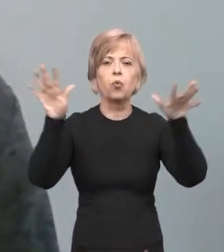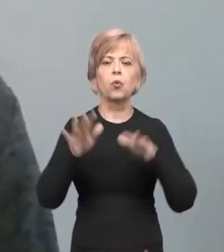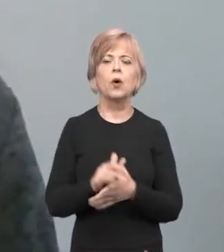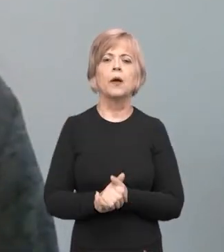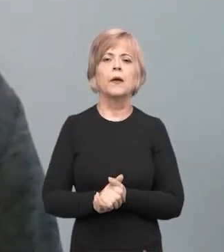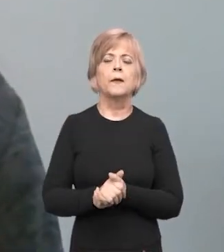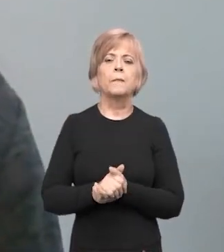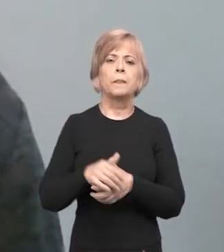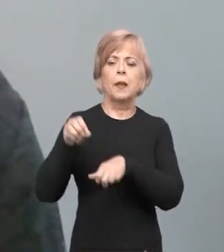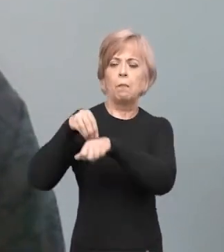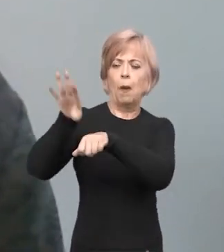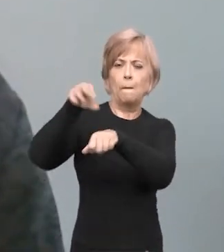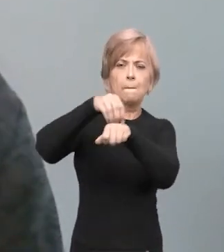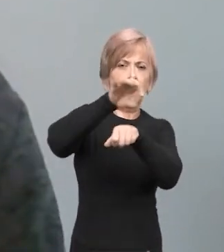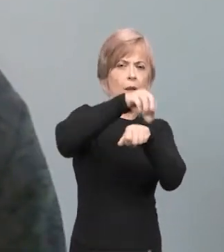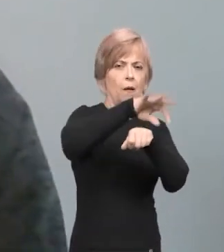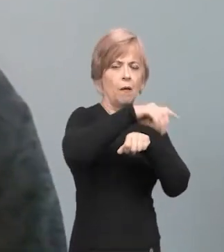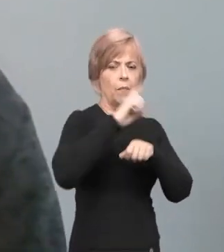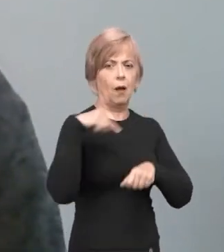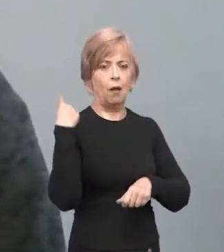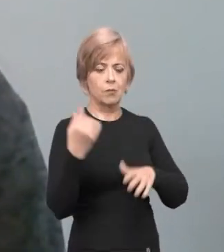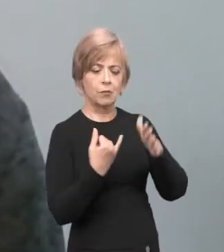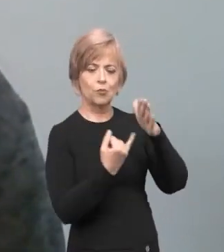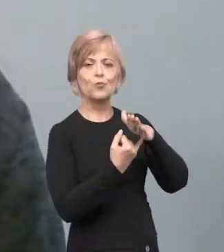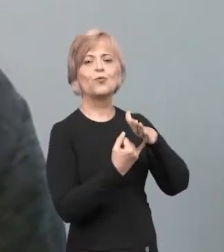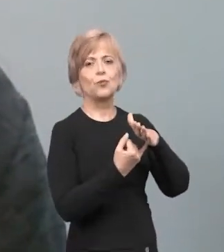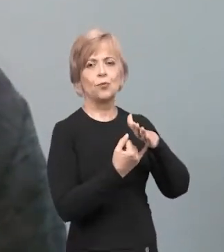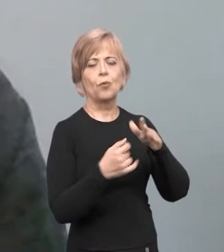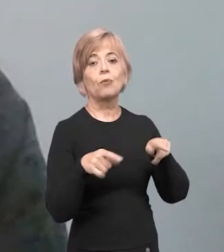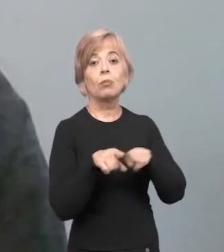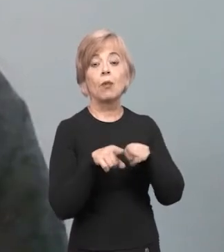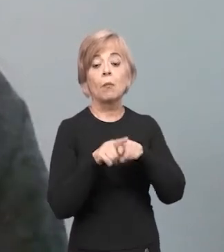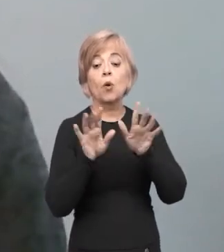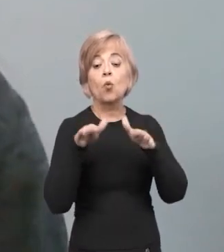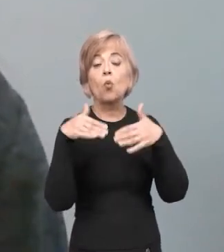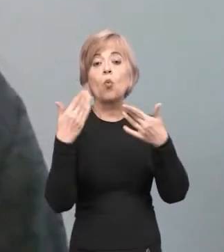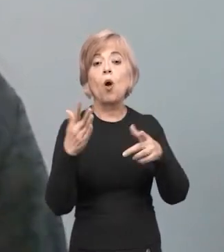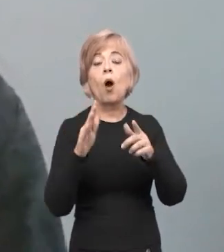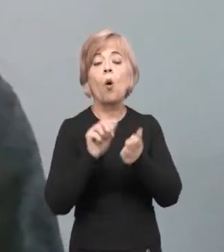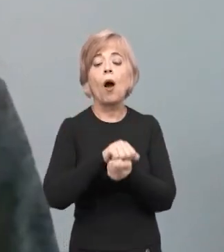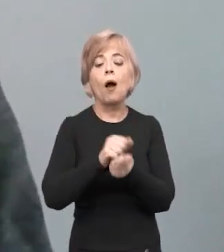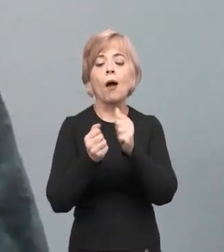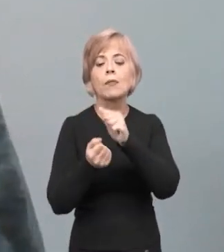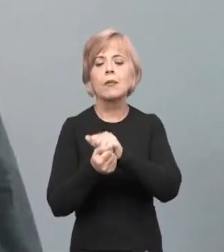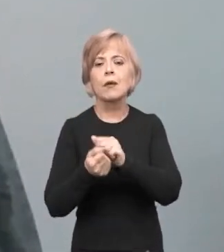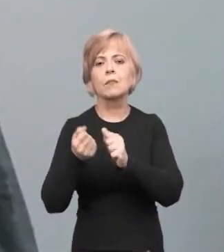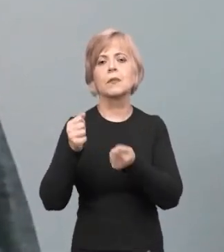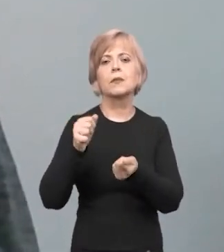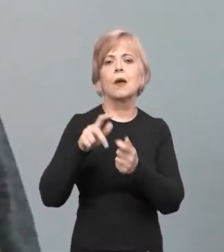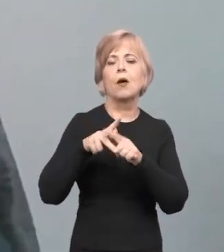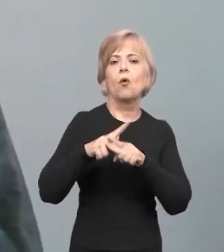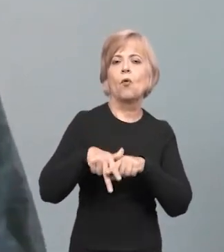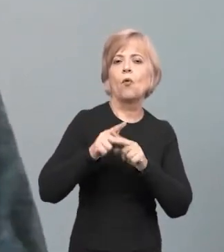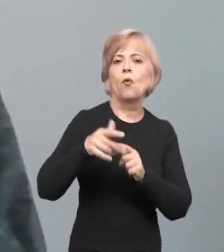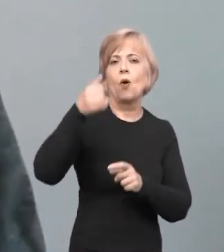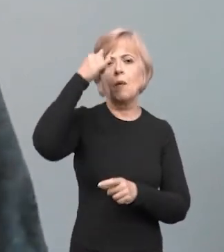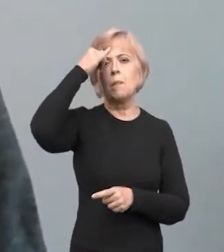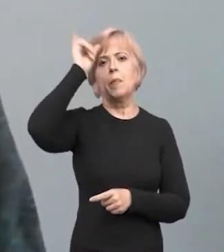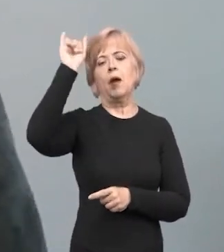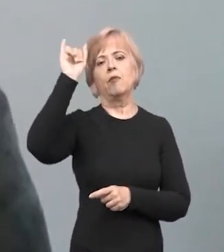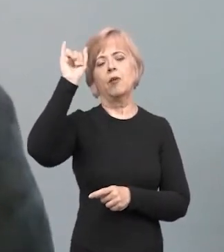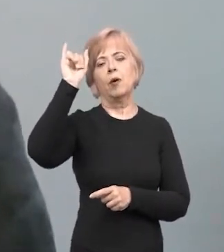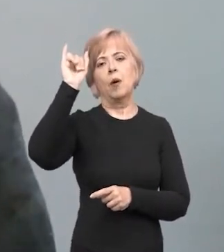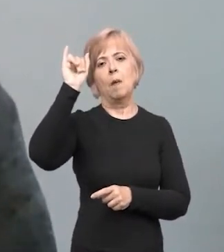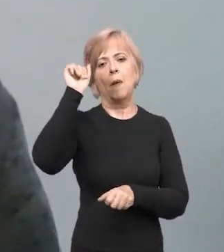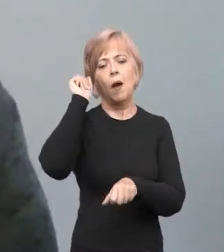a população, né, dessas instituições, quais seriam as medidas de prevenção e para